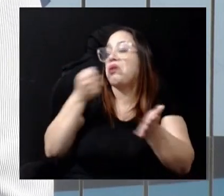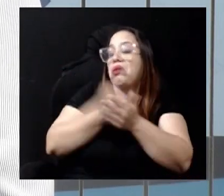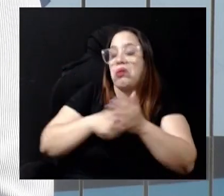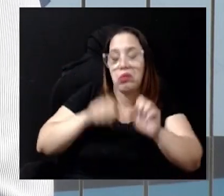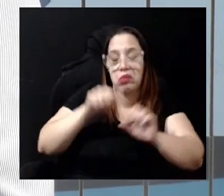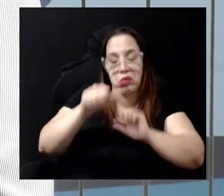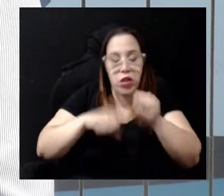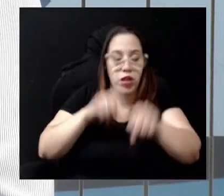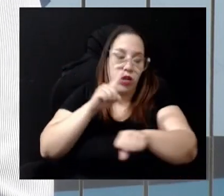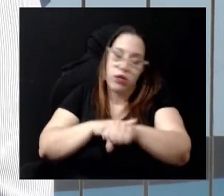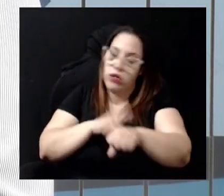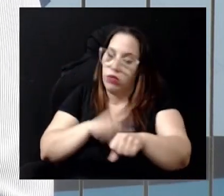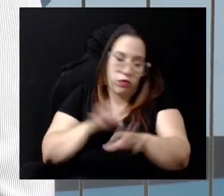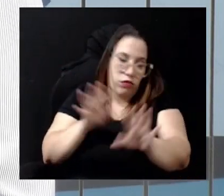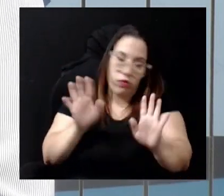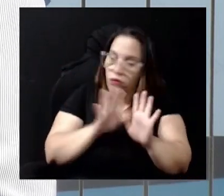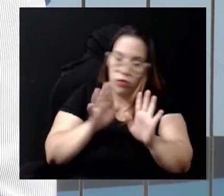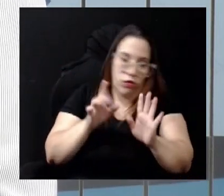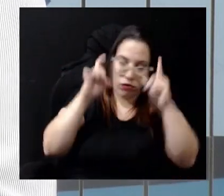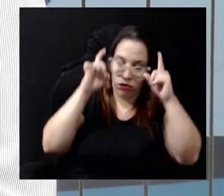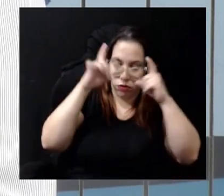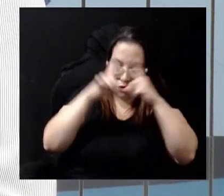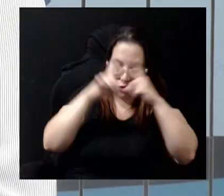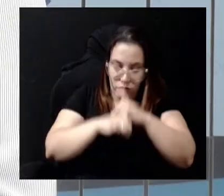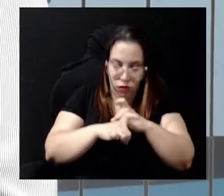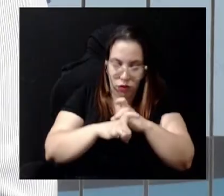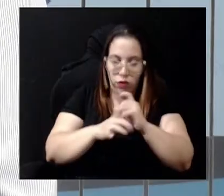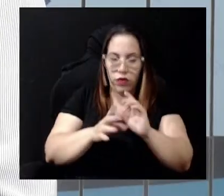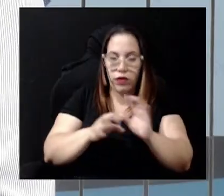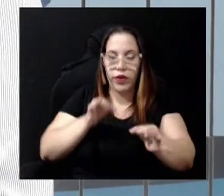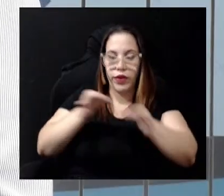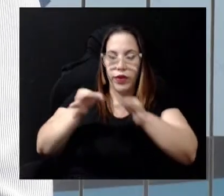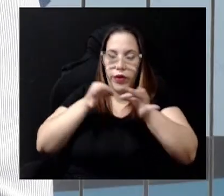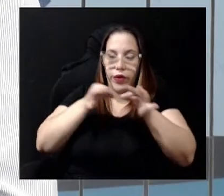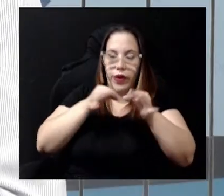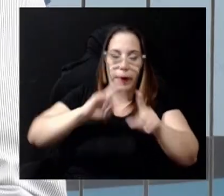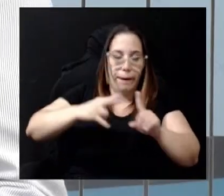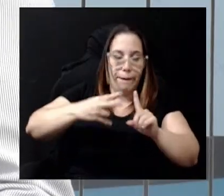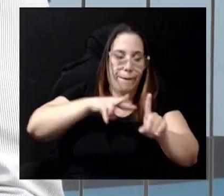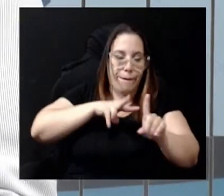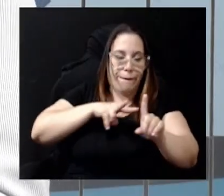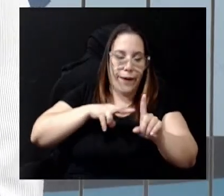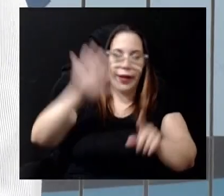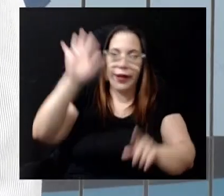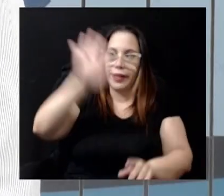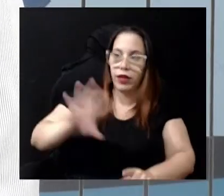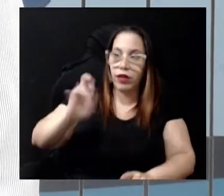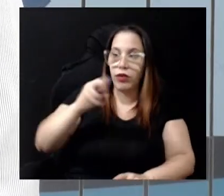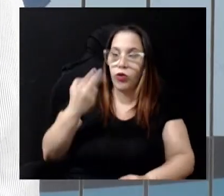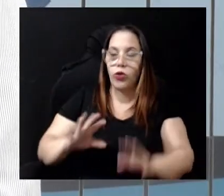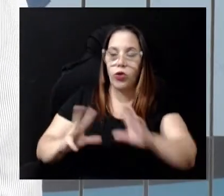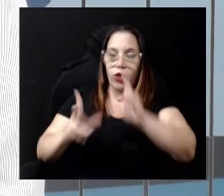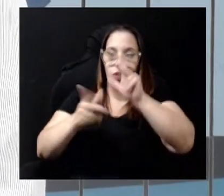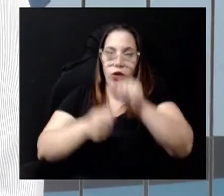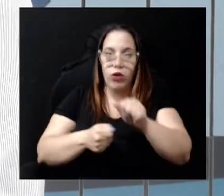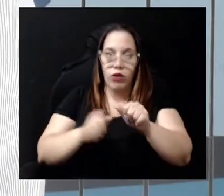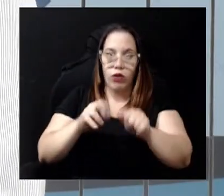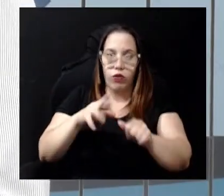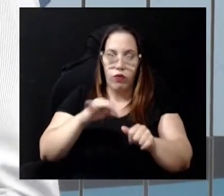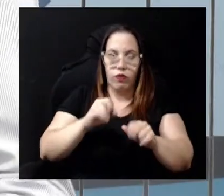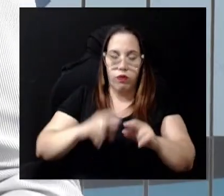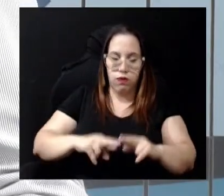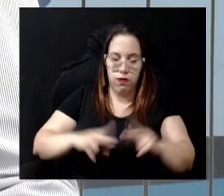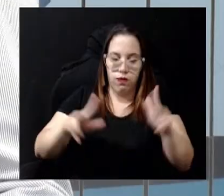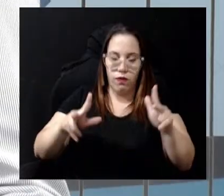em dificuldades de nos organizarmos do ponto de vista nacional ou internacional, porque os fusos horários eles já são diferentes. Então, a gente já